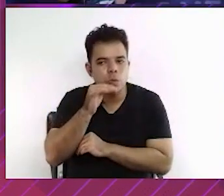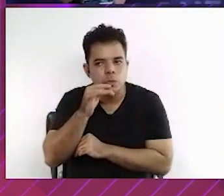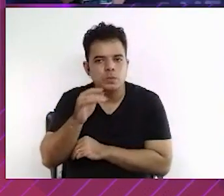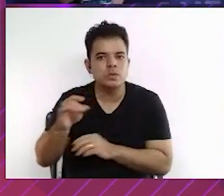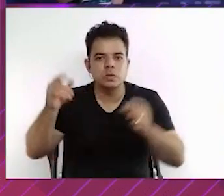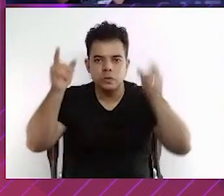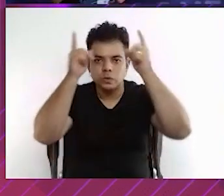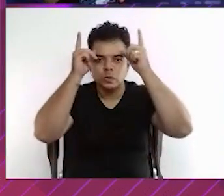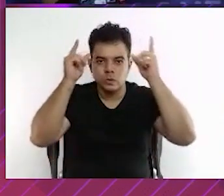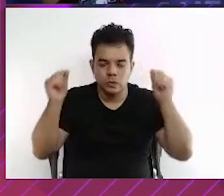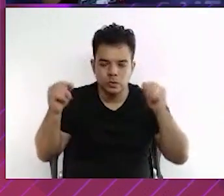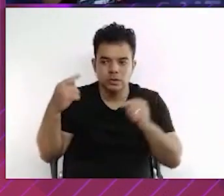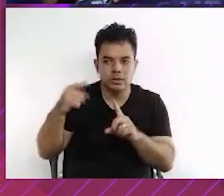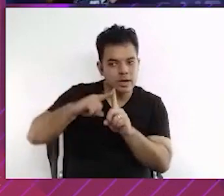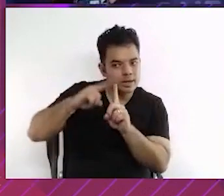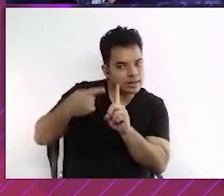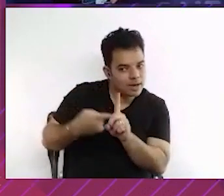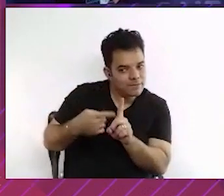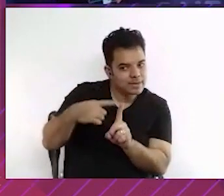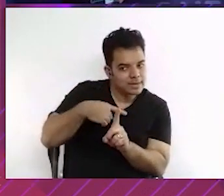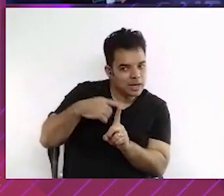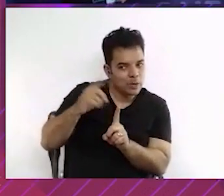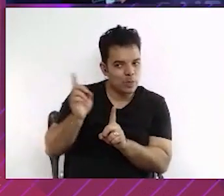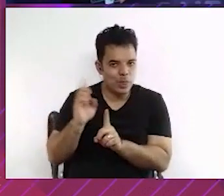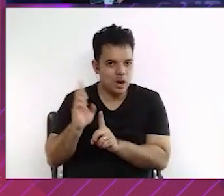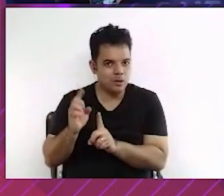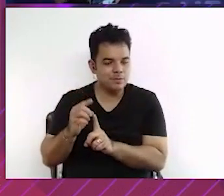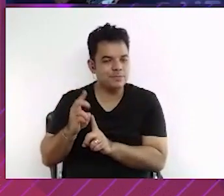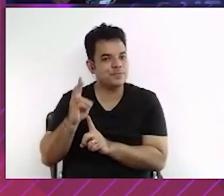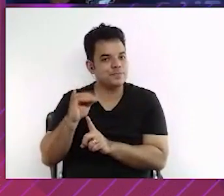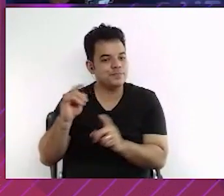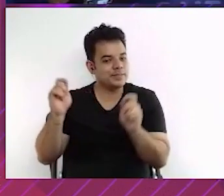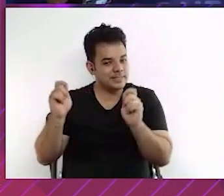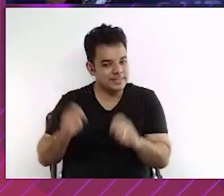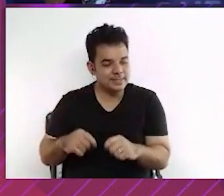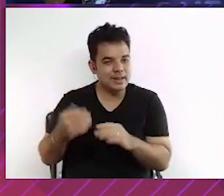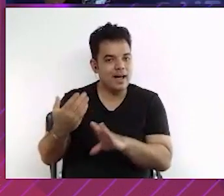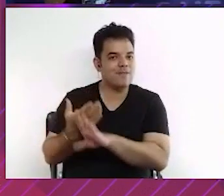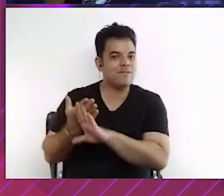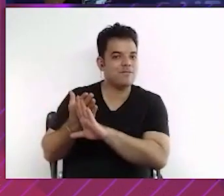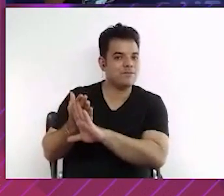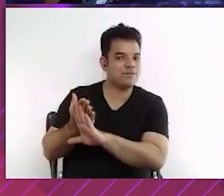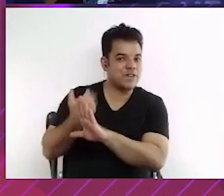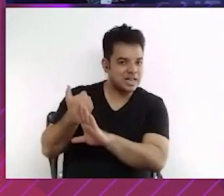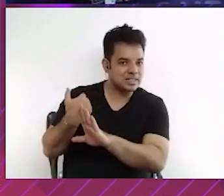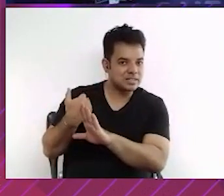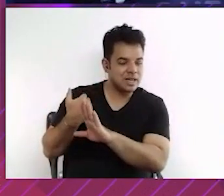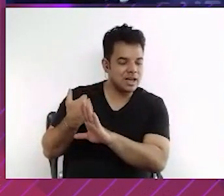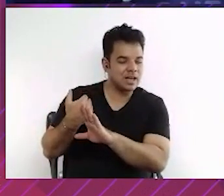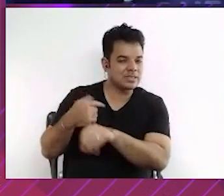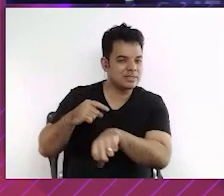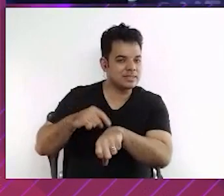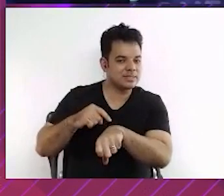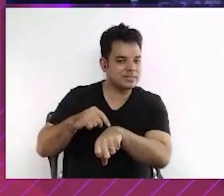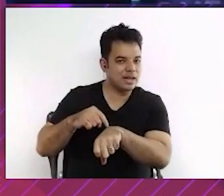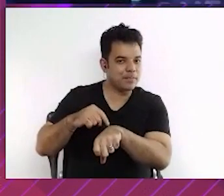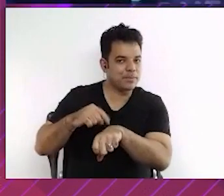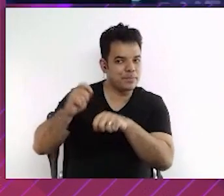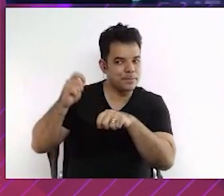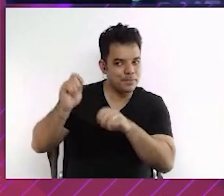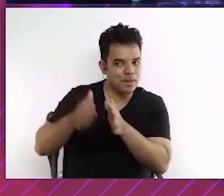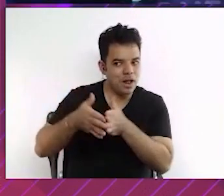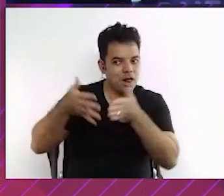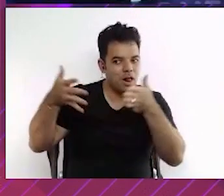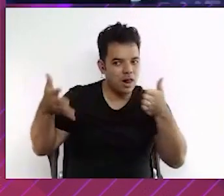está gestante, aí a gente consegue prever se ela vai precisar de uma licença mais longa, e o otimizador vai encaixar